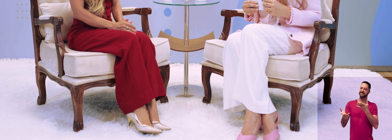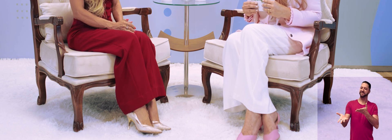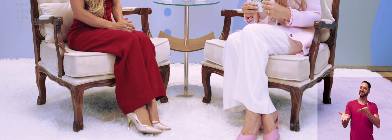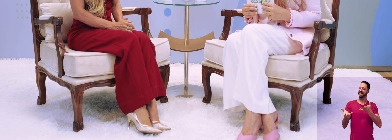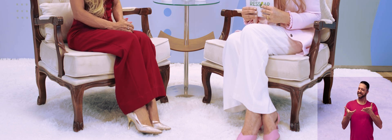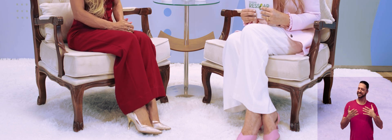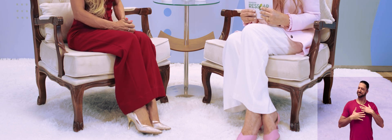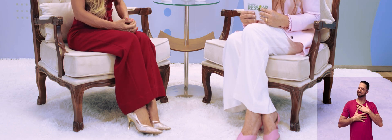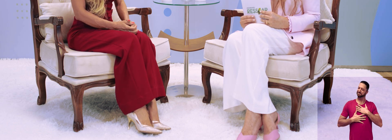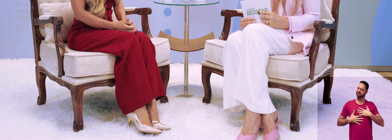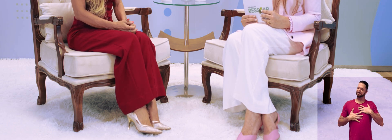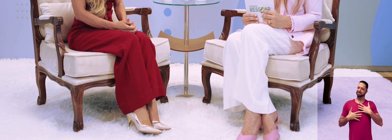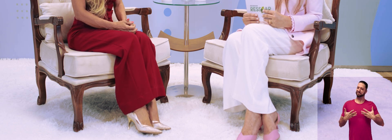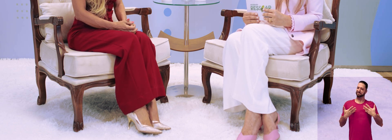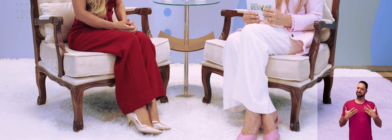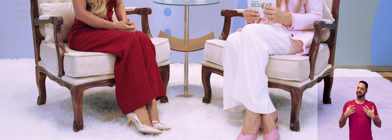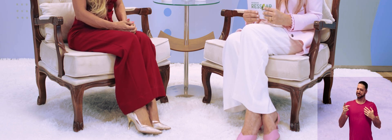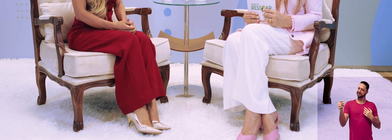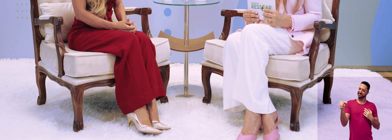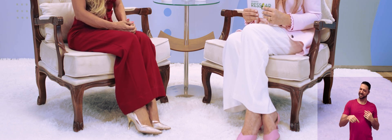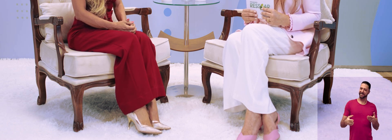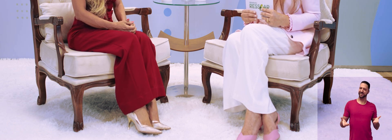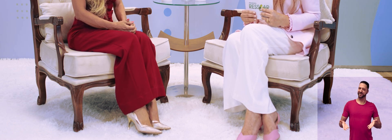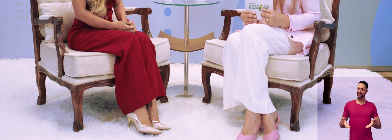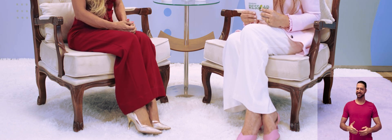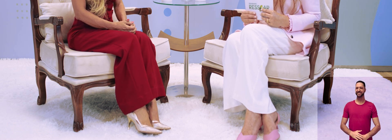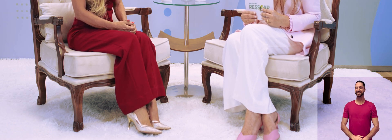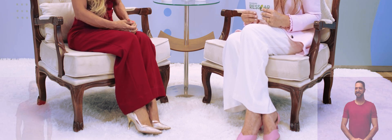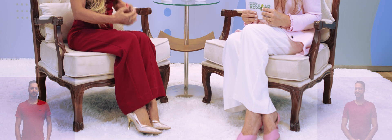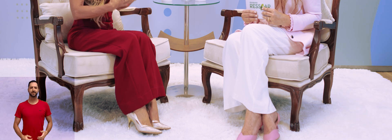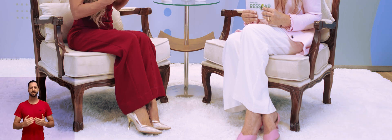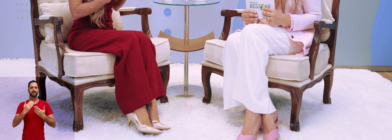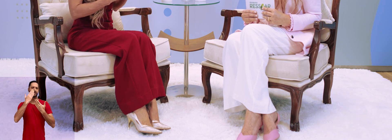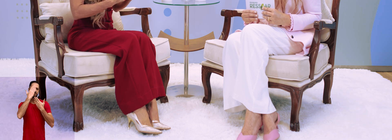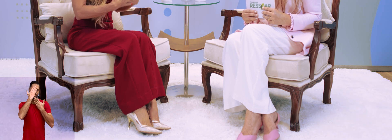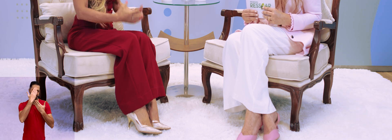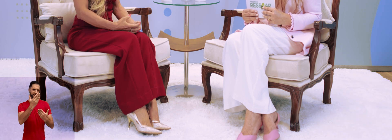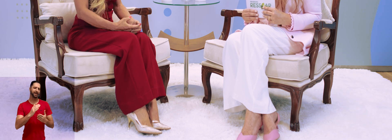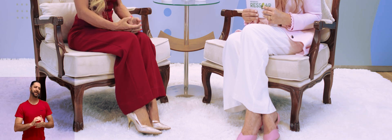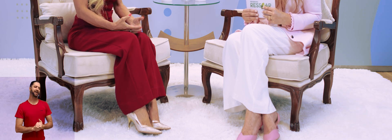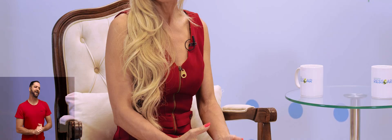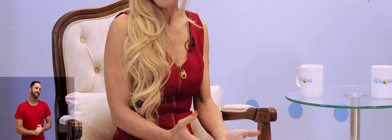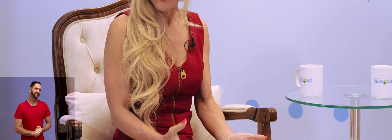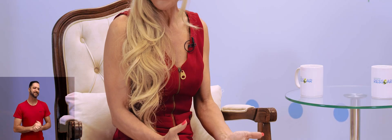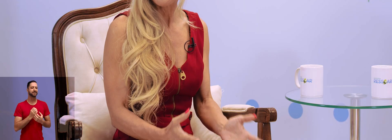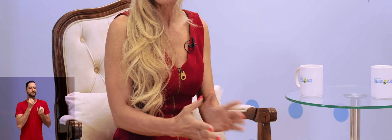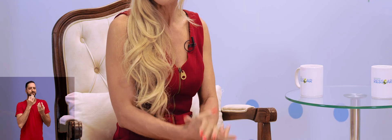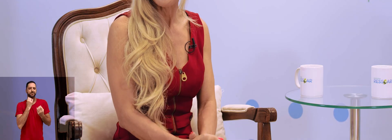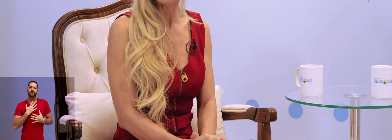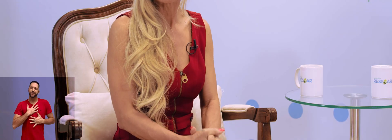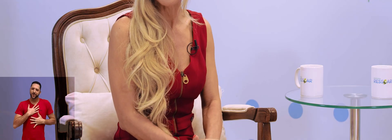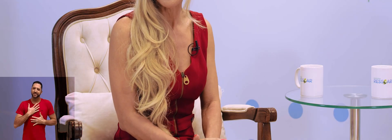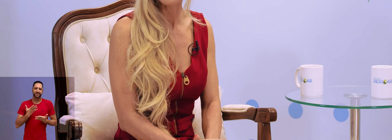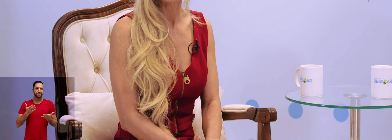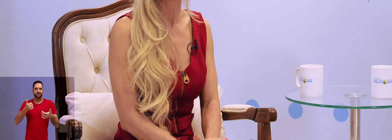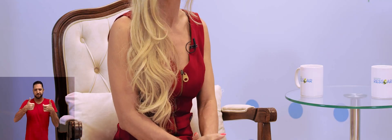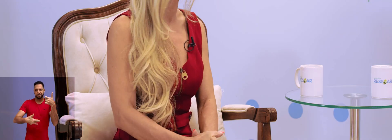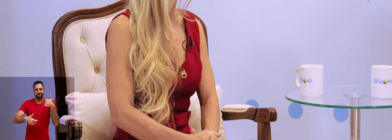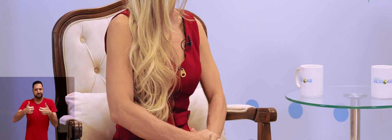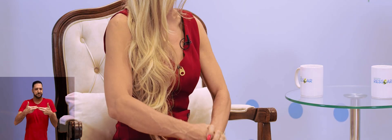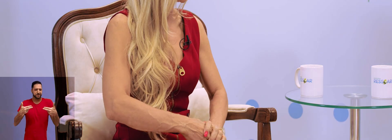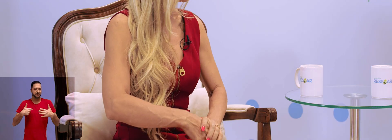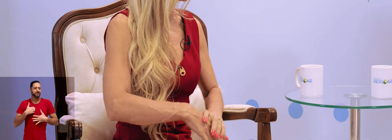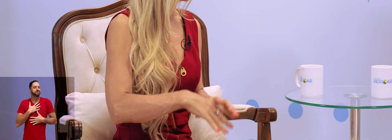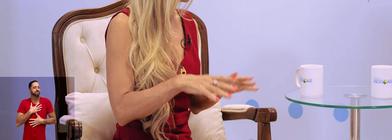uma grande alegria te receber novamente aqui no nosso programa, viu? Obrigada, Eunice. Muito bom também ter vocês